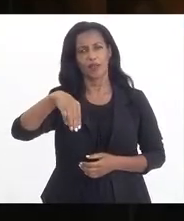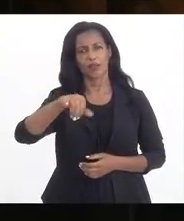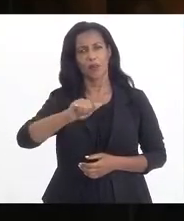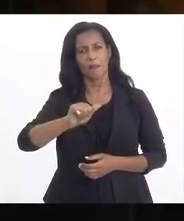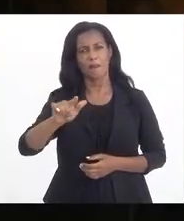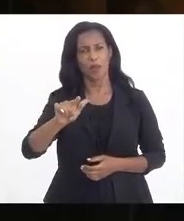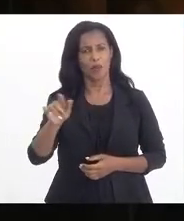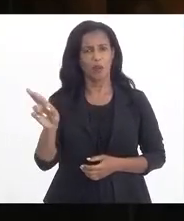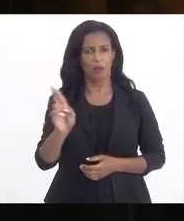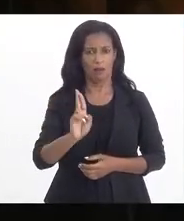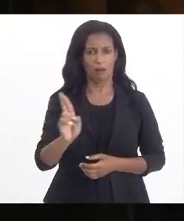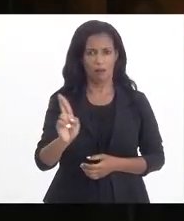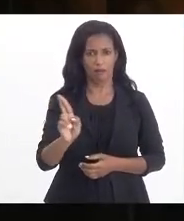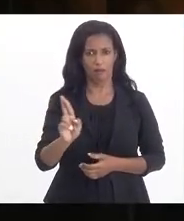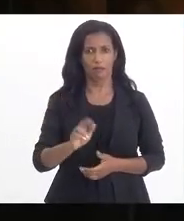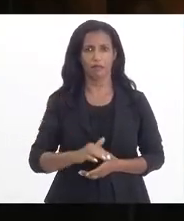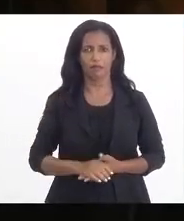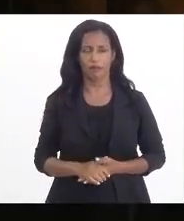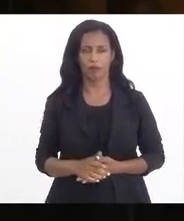R$ 900 mil,